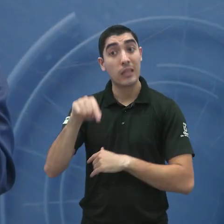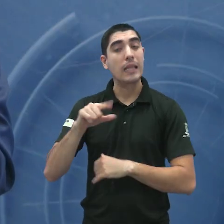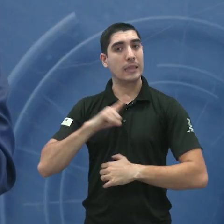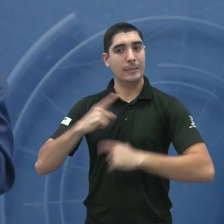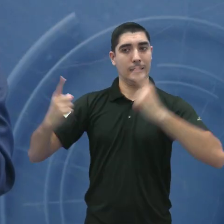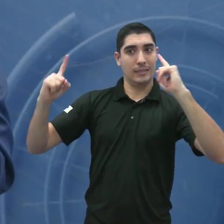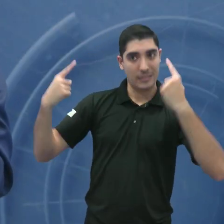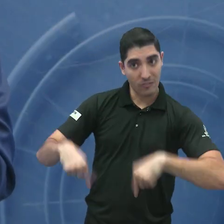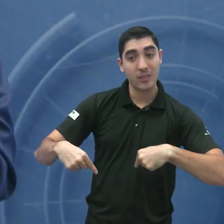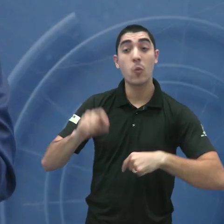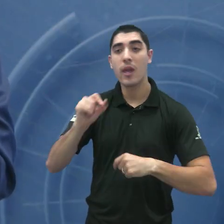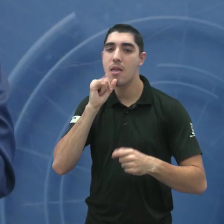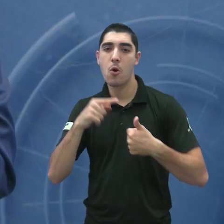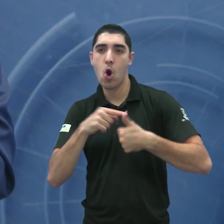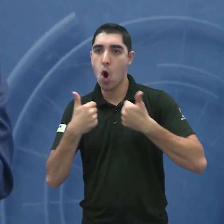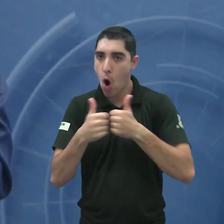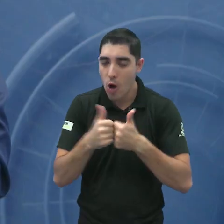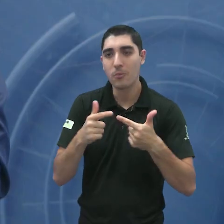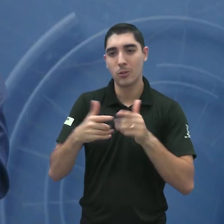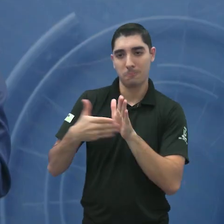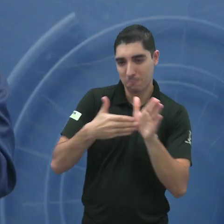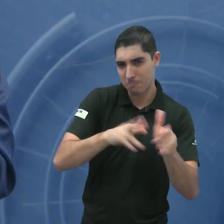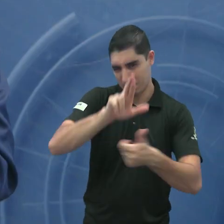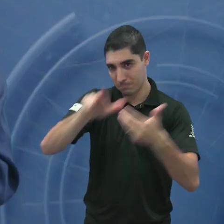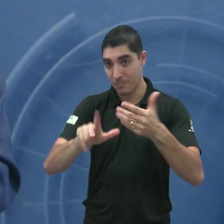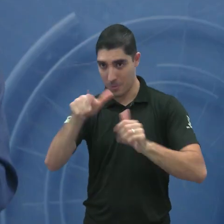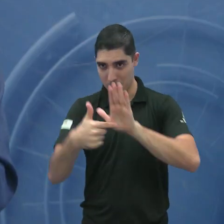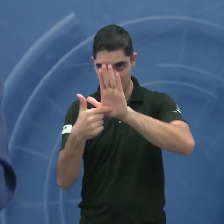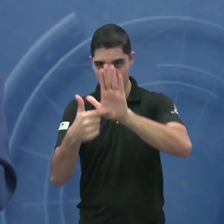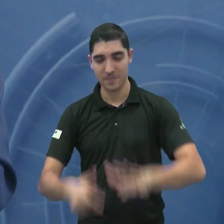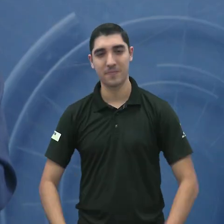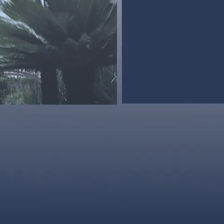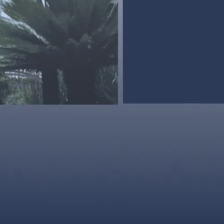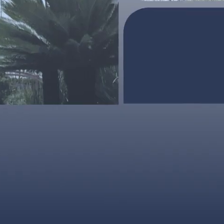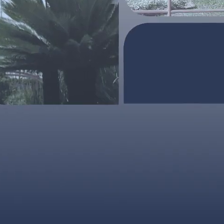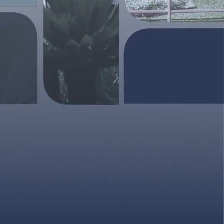integrar ônibus, trilhos e ciclomobilidade. Fique com a gente.